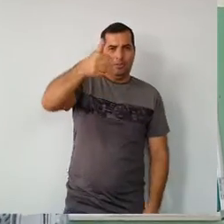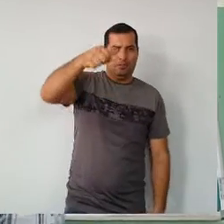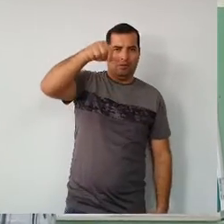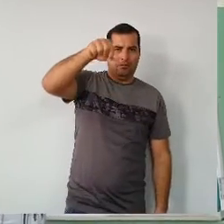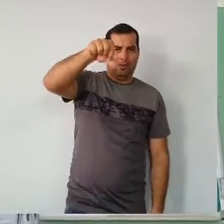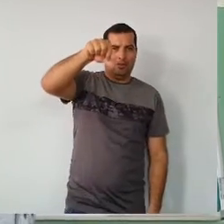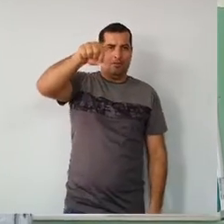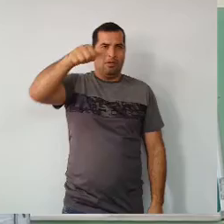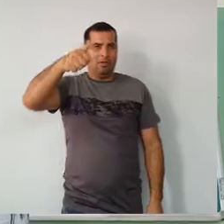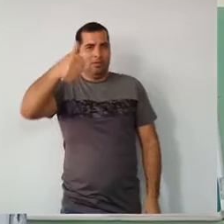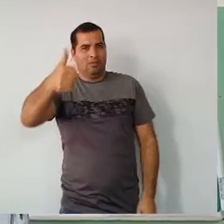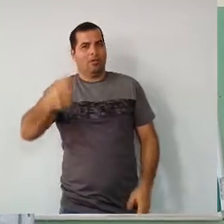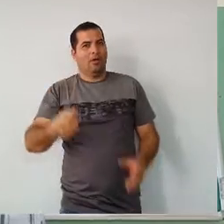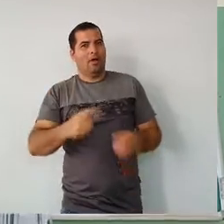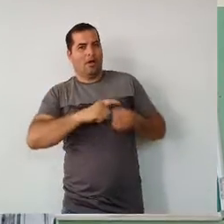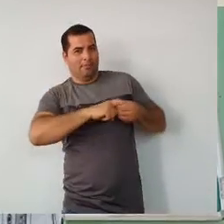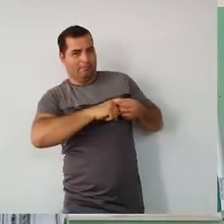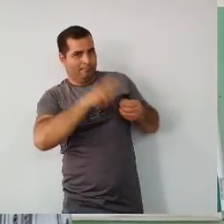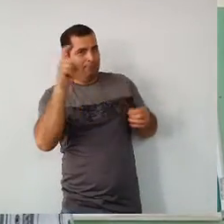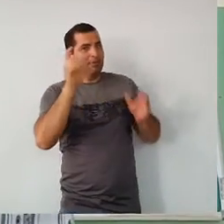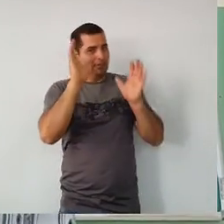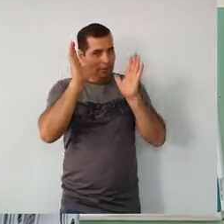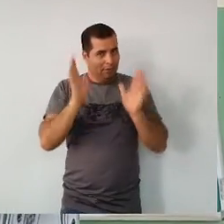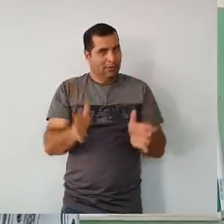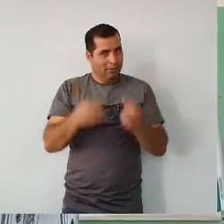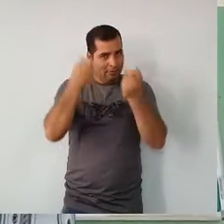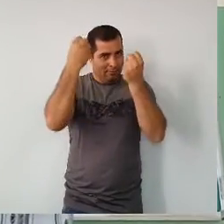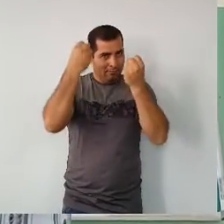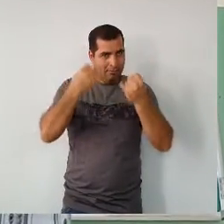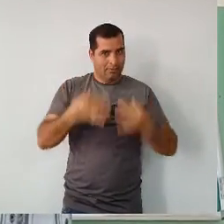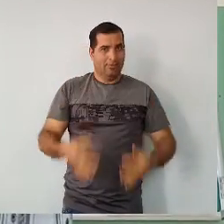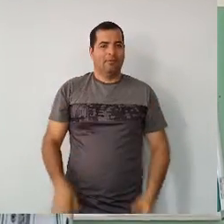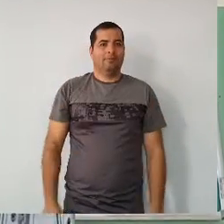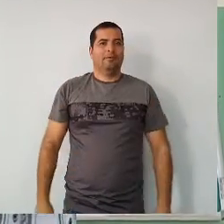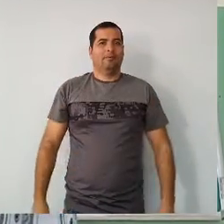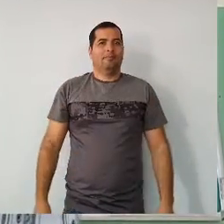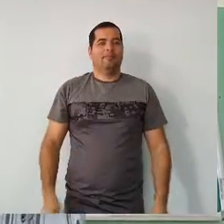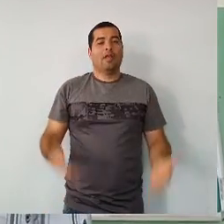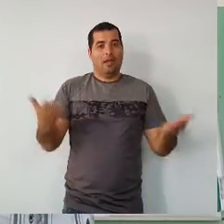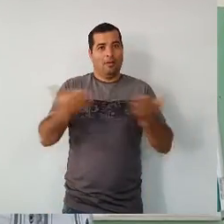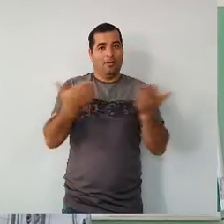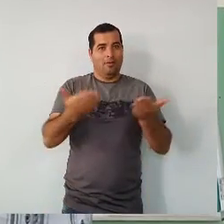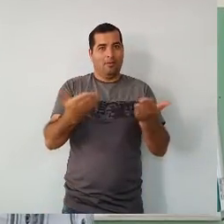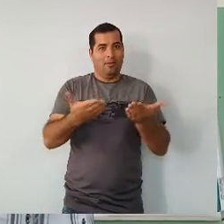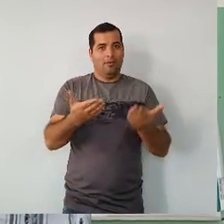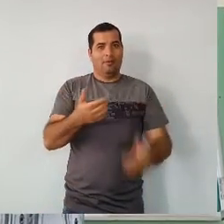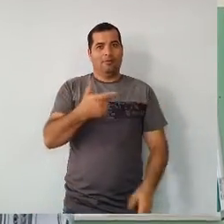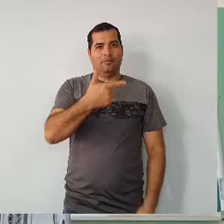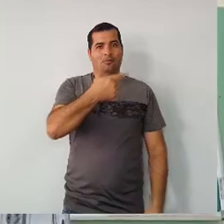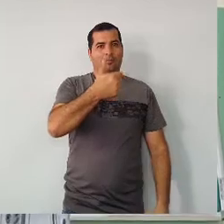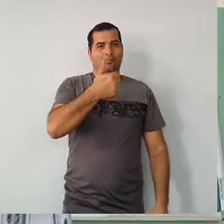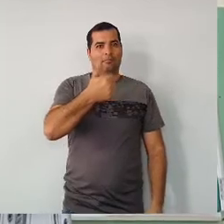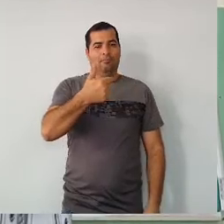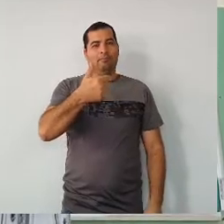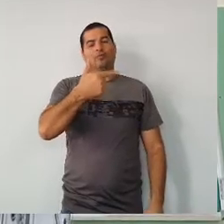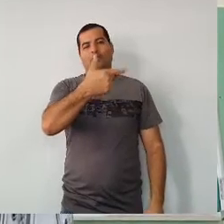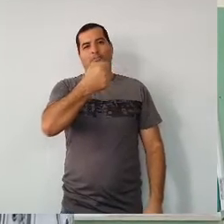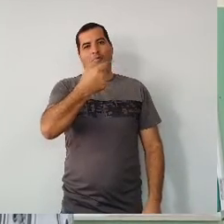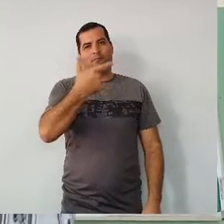que em 1991 nós fomos emancipados, né? E que esse ano,